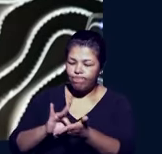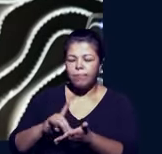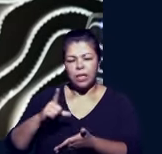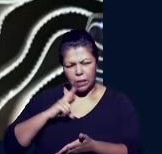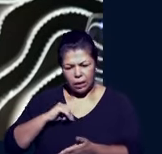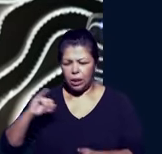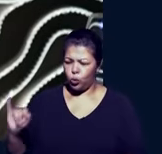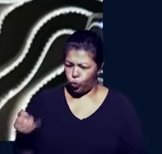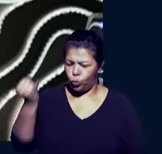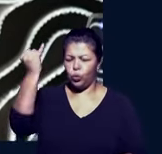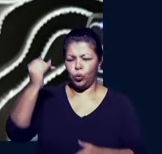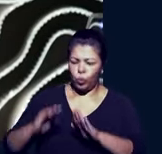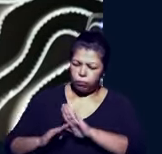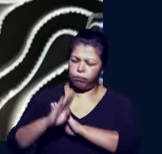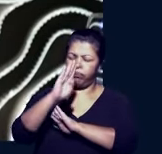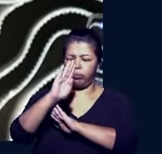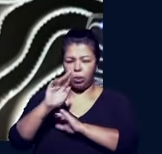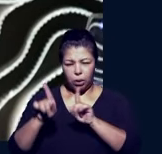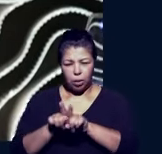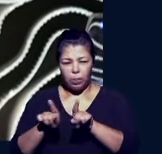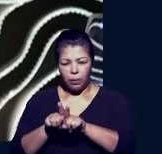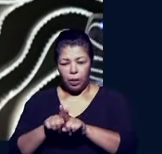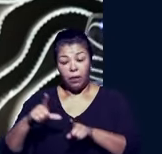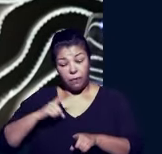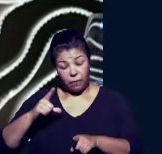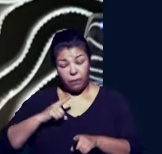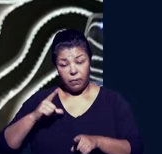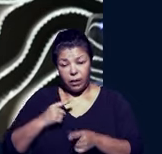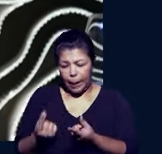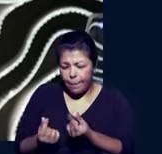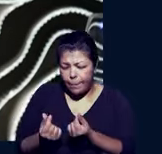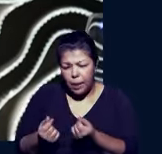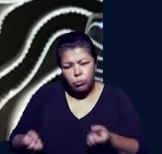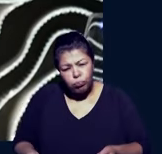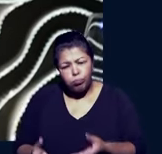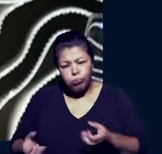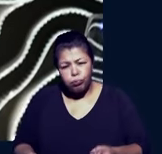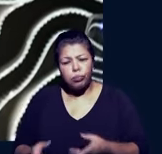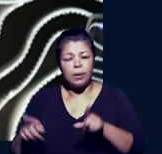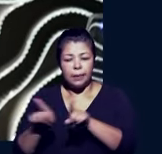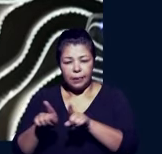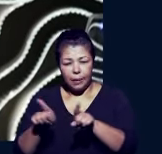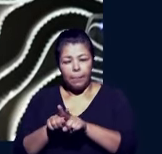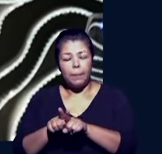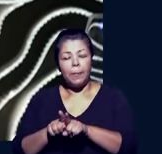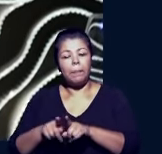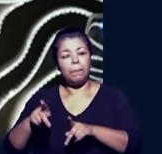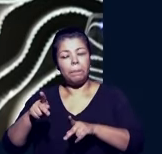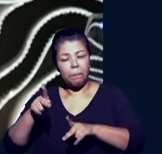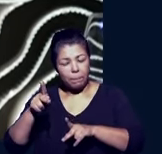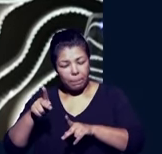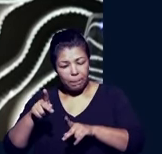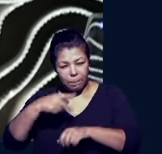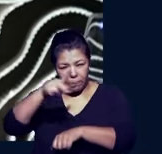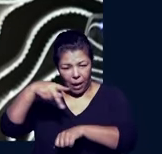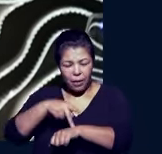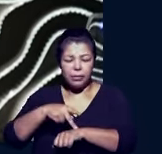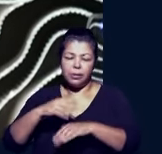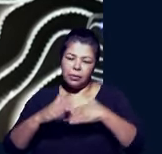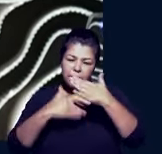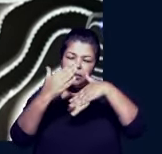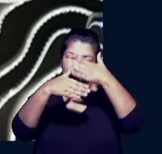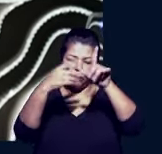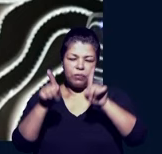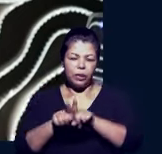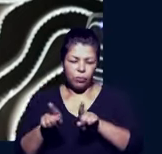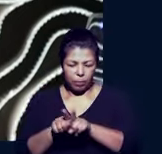altos durante um pouco mais de tempo a gente vai ter um custo de rolagem de dívida dos países desenvolvidos que vai ser altíssimo isso vai chupar vai